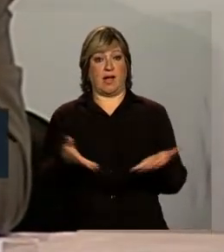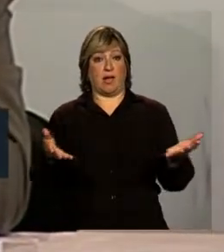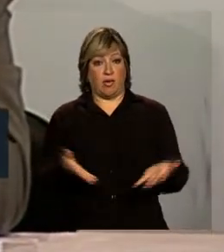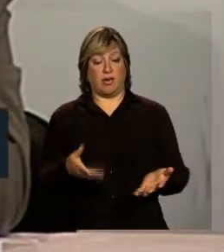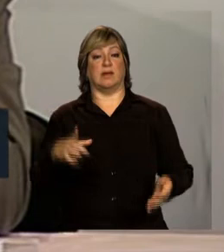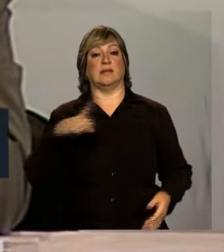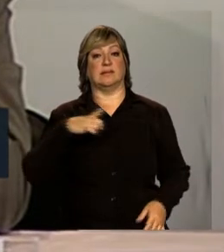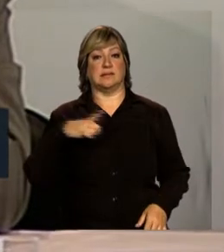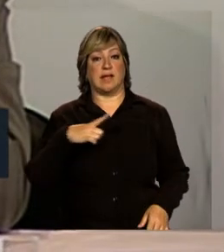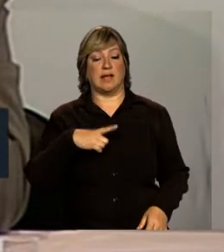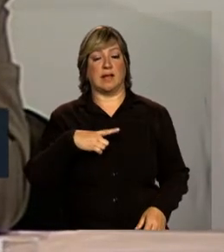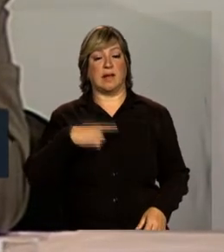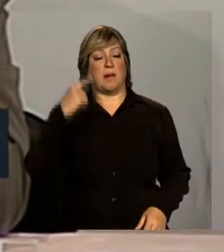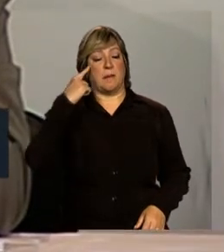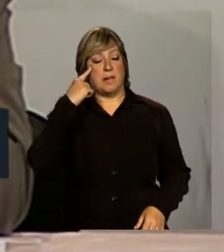debruça sobre si mesmo,